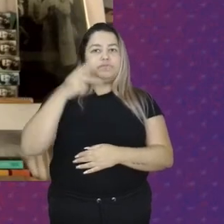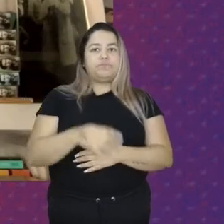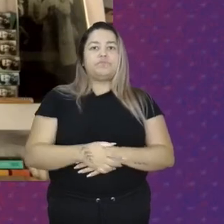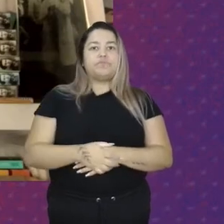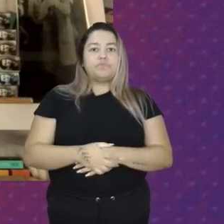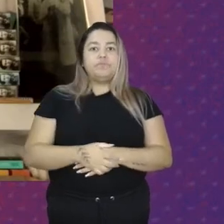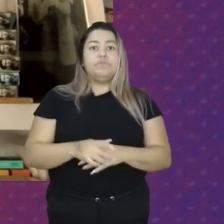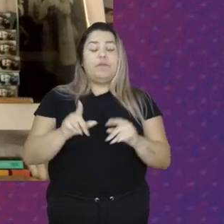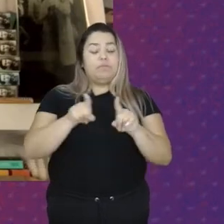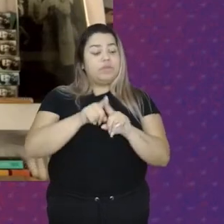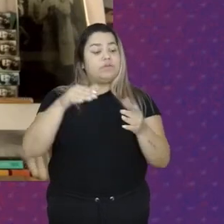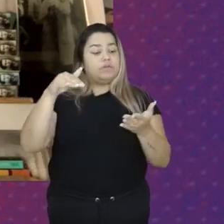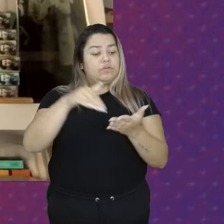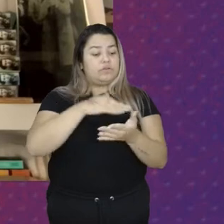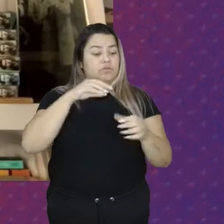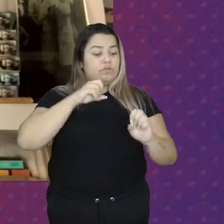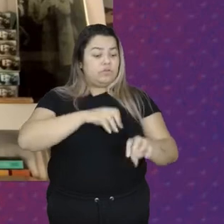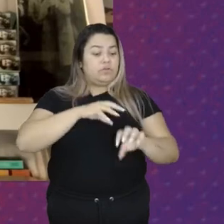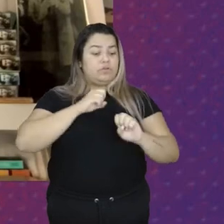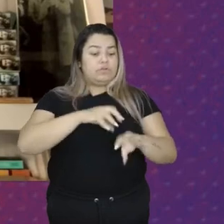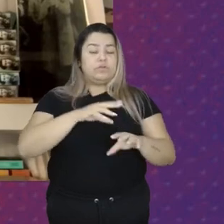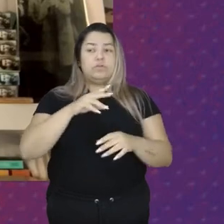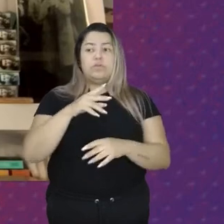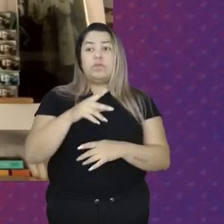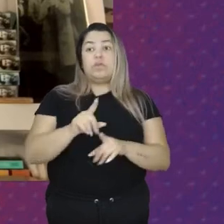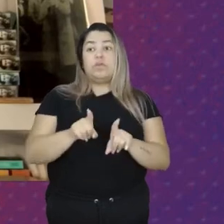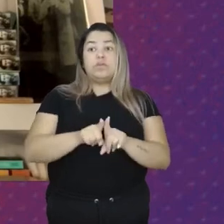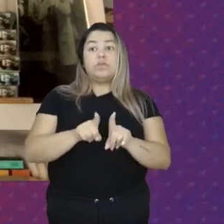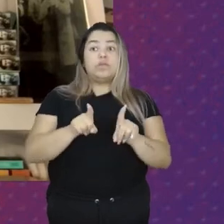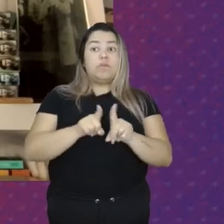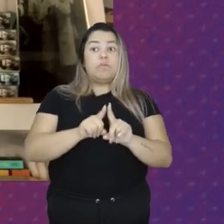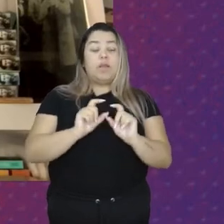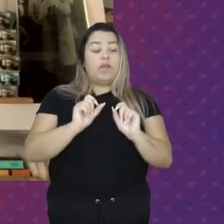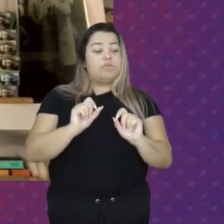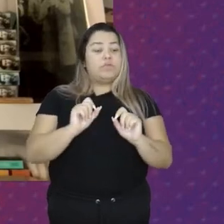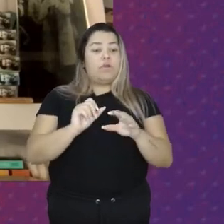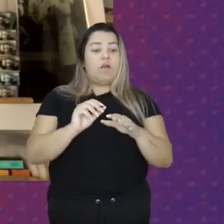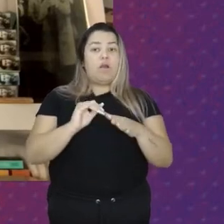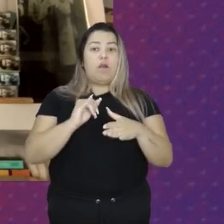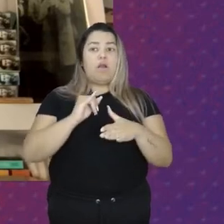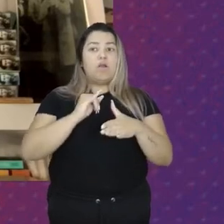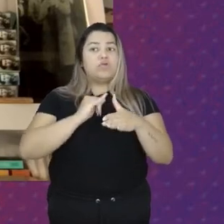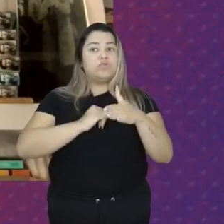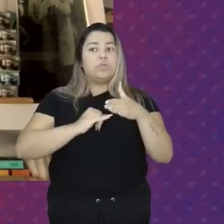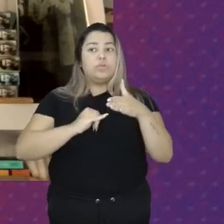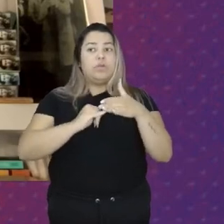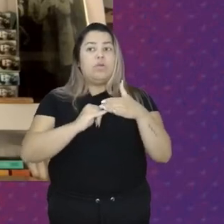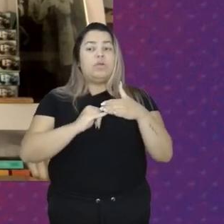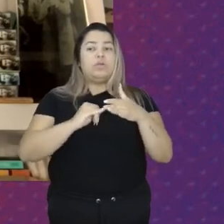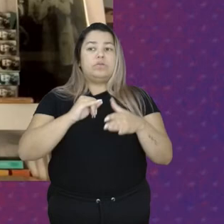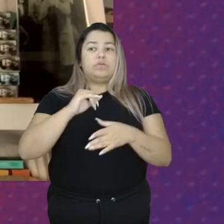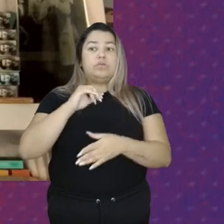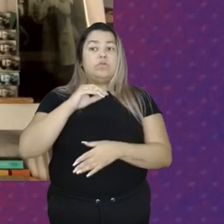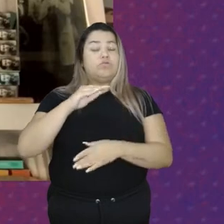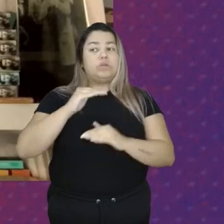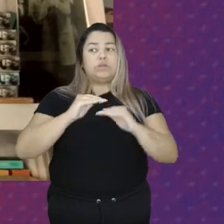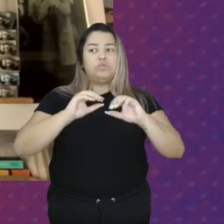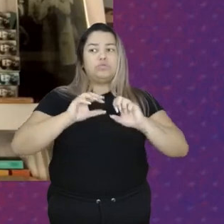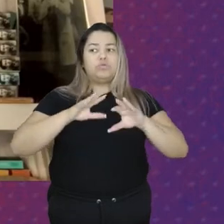fui secretária de Educação em Santo André, presidi a Fundação Santo André, que é uma fundação de ensino